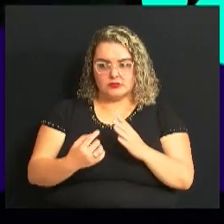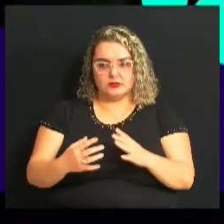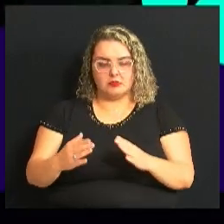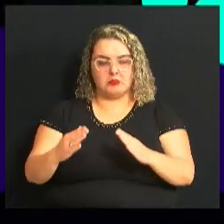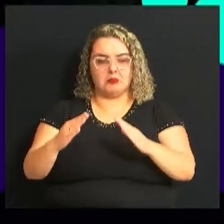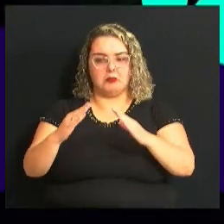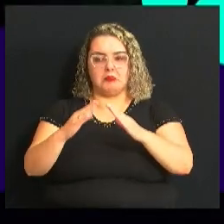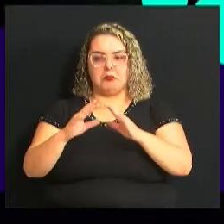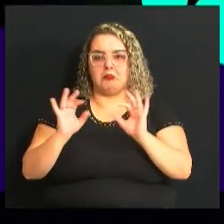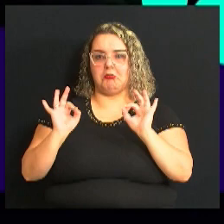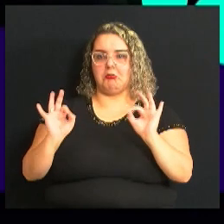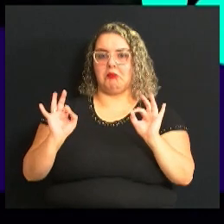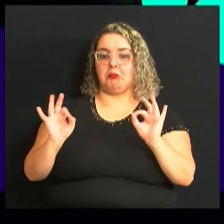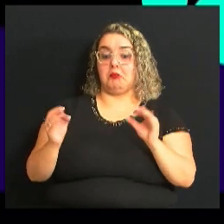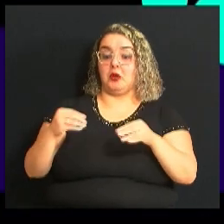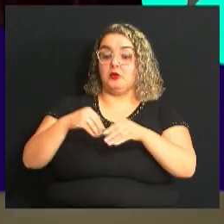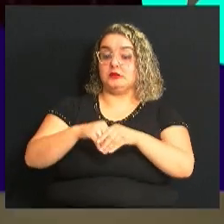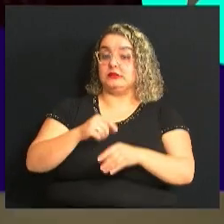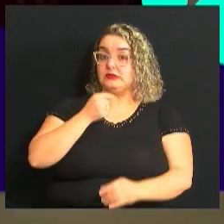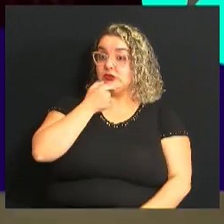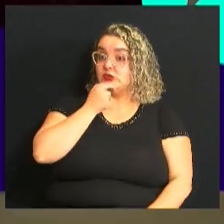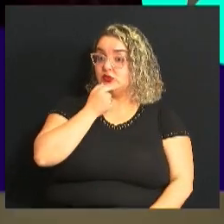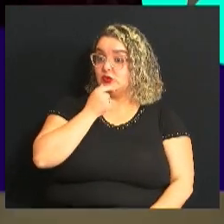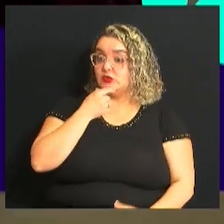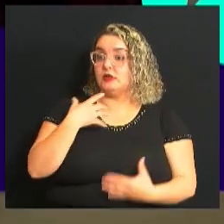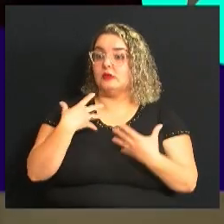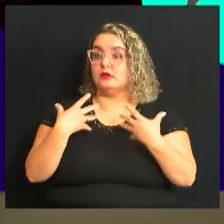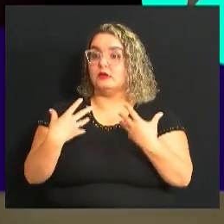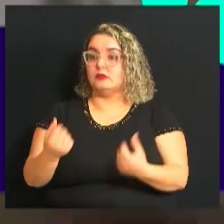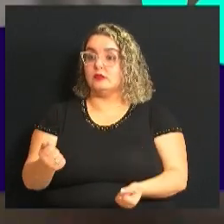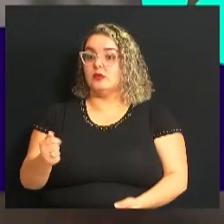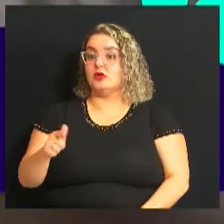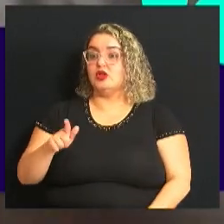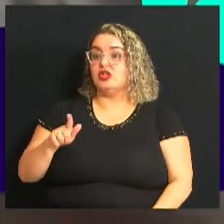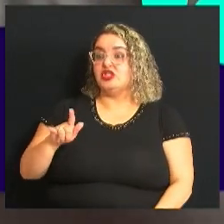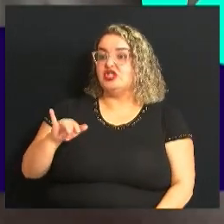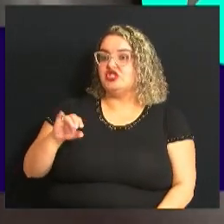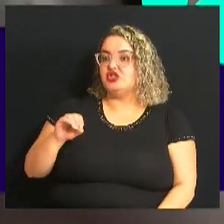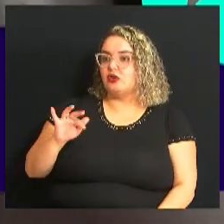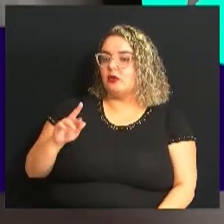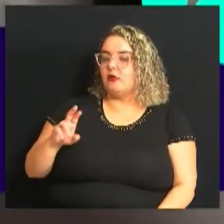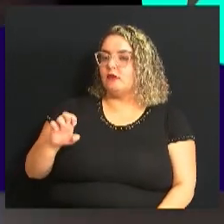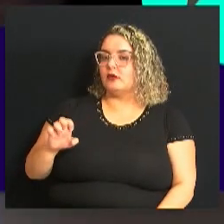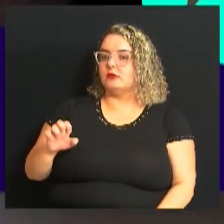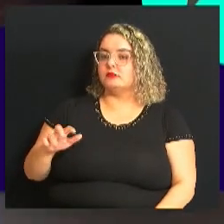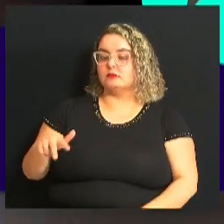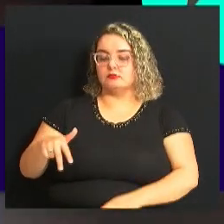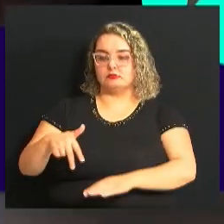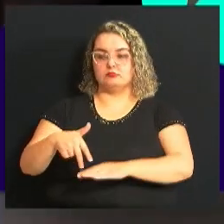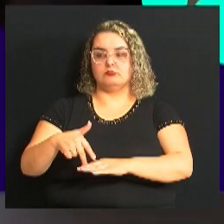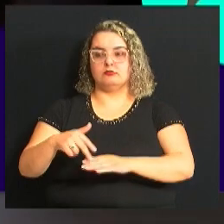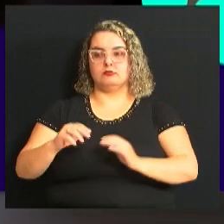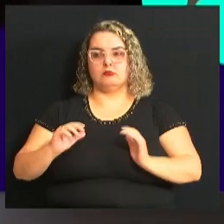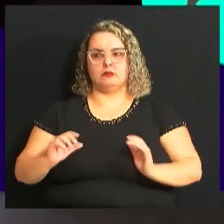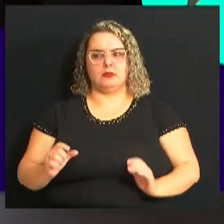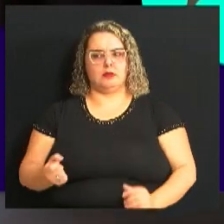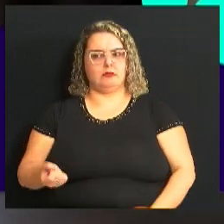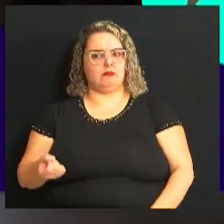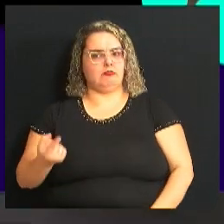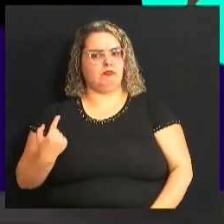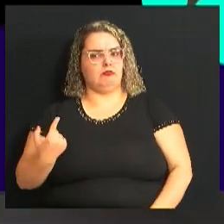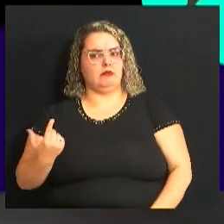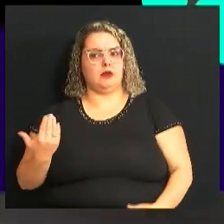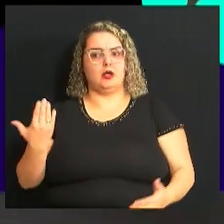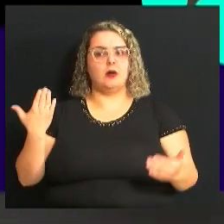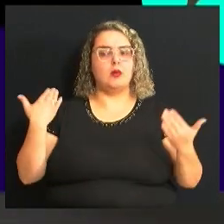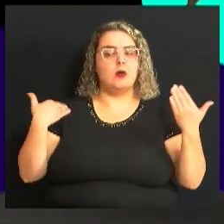da Inglaterra, onde foi recebida por Geoffrey, um anfitrião de comportamento estranho. Durante um passeio